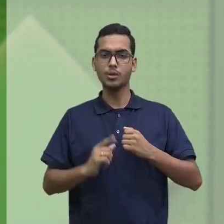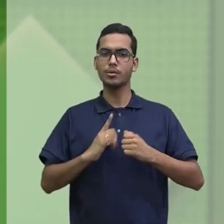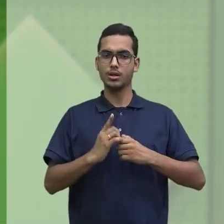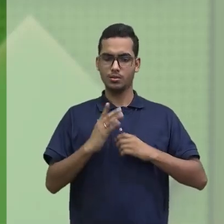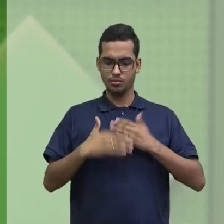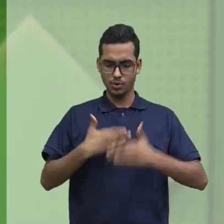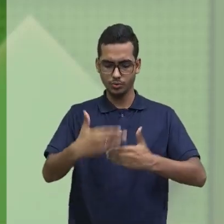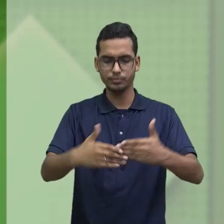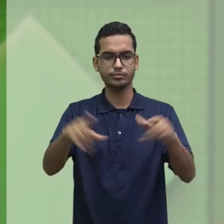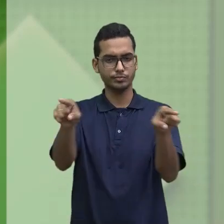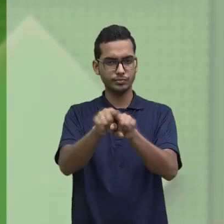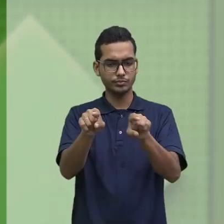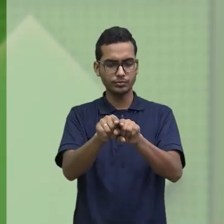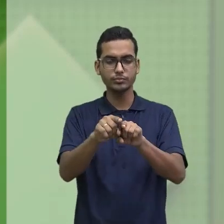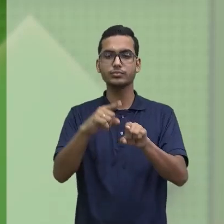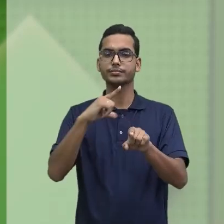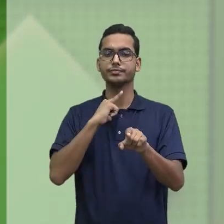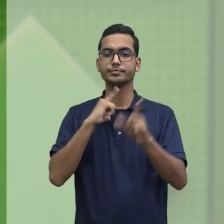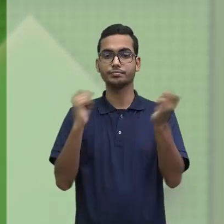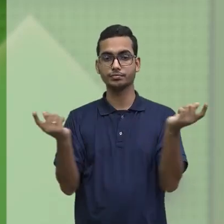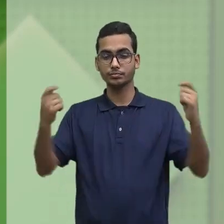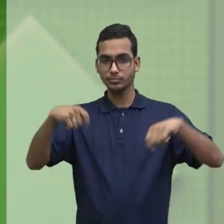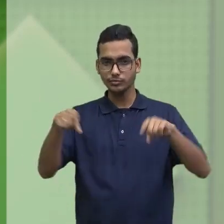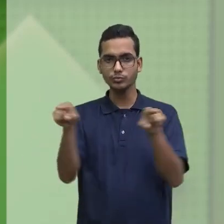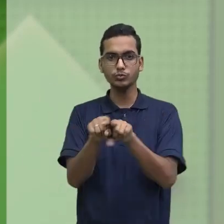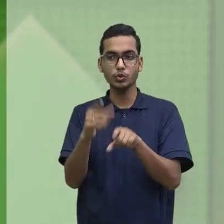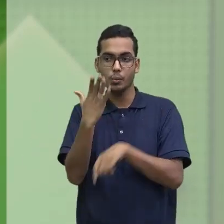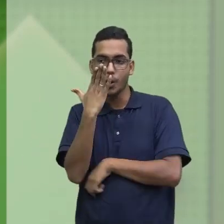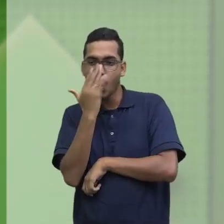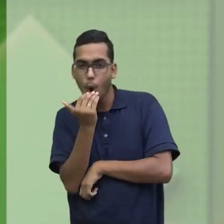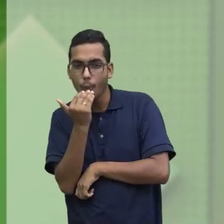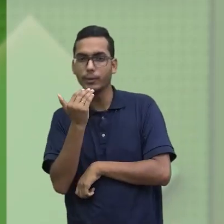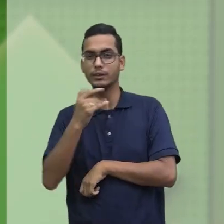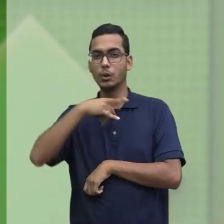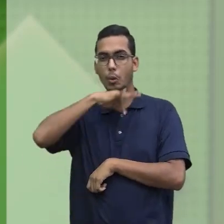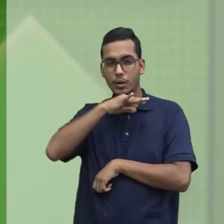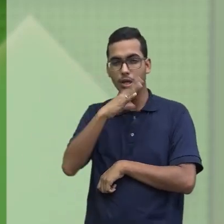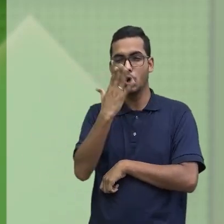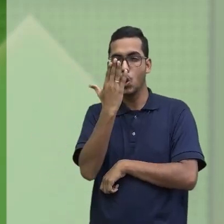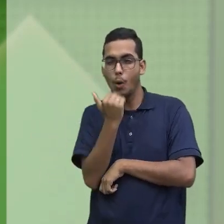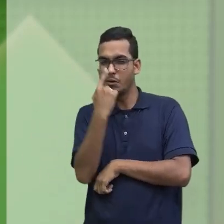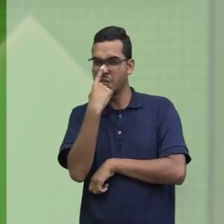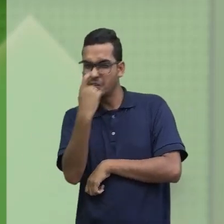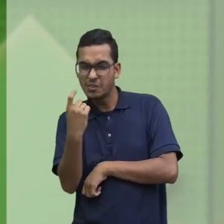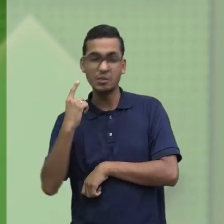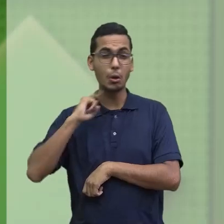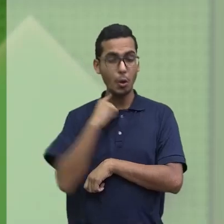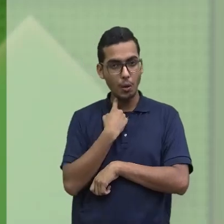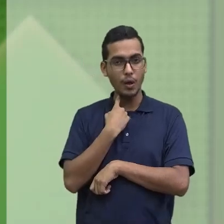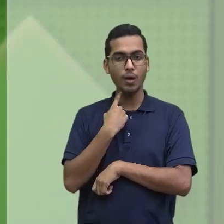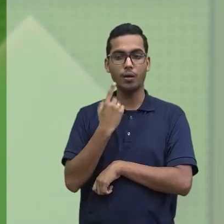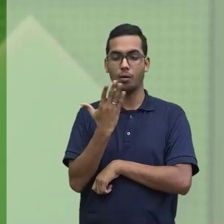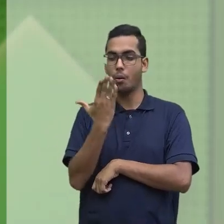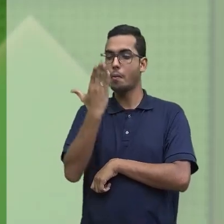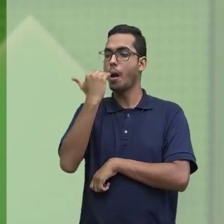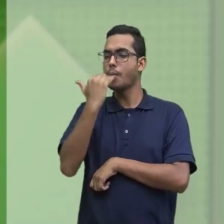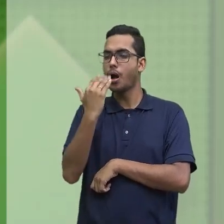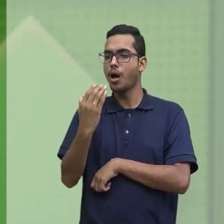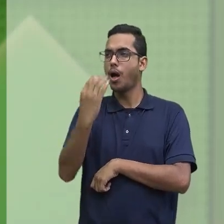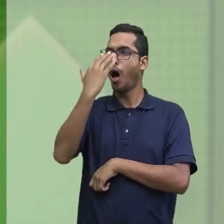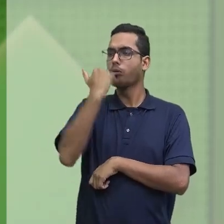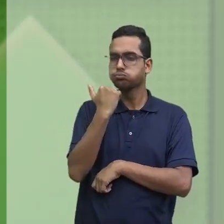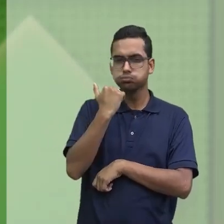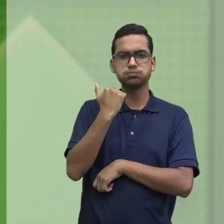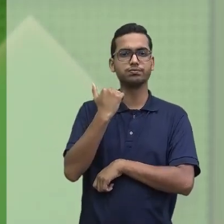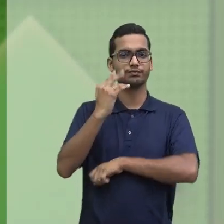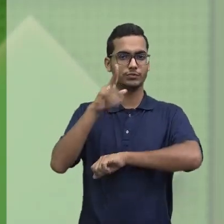né, que não são aí nada agradáveis. Infelizmente, muitas dessas doenças nem têm cura, e aí quando a pessoa percebe, né, já